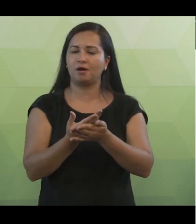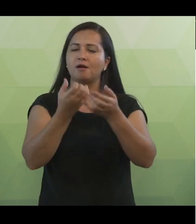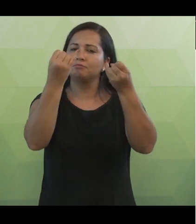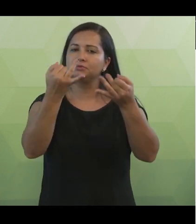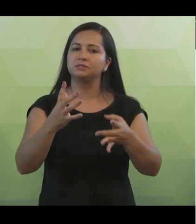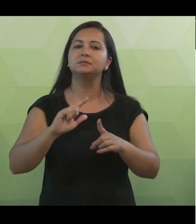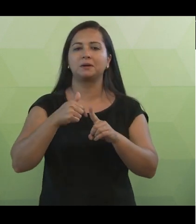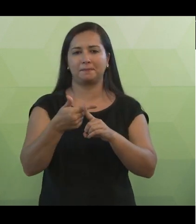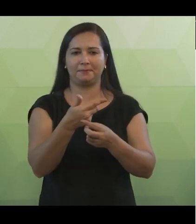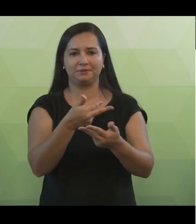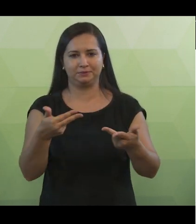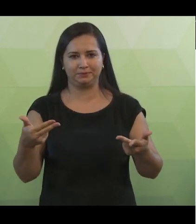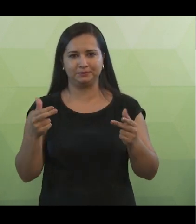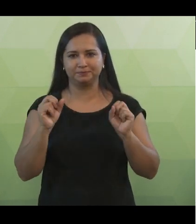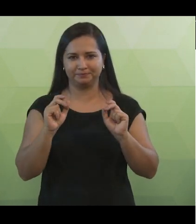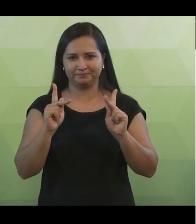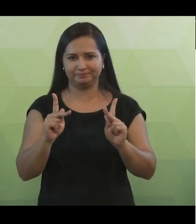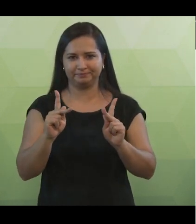dados.